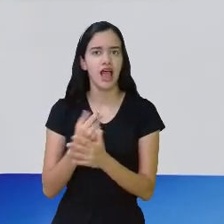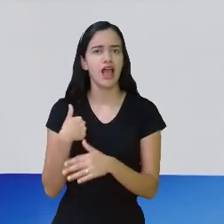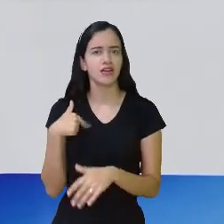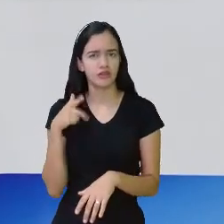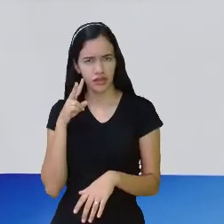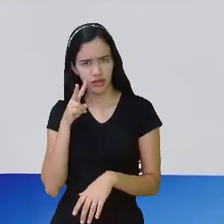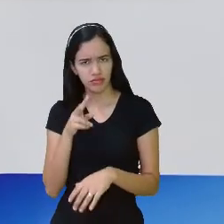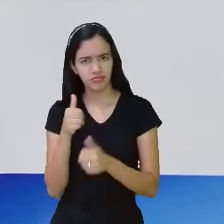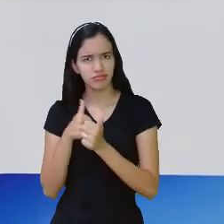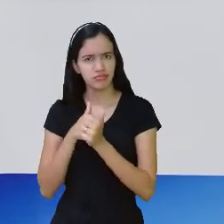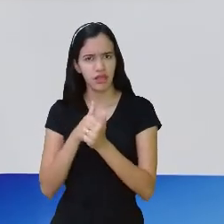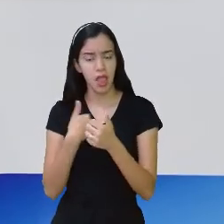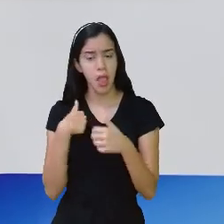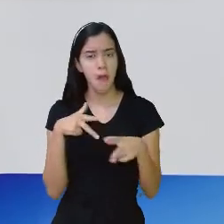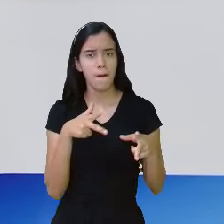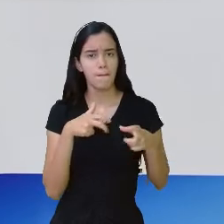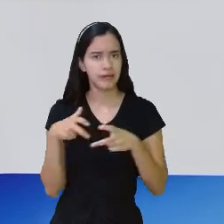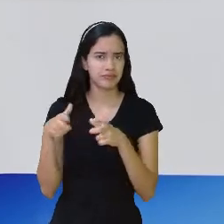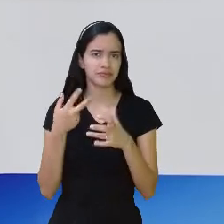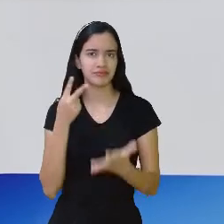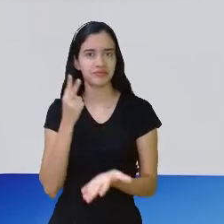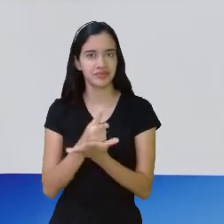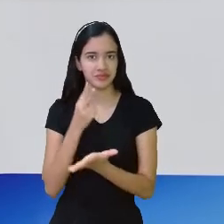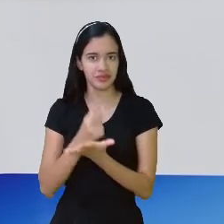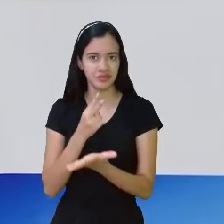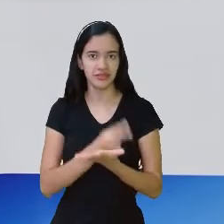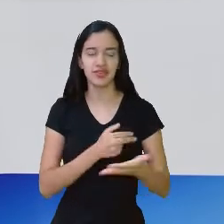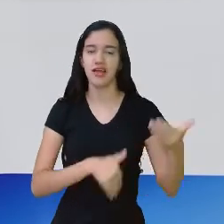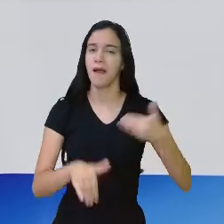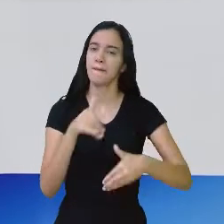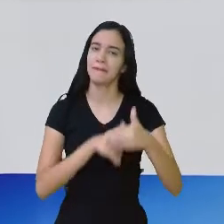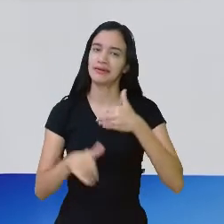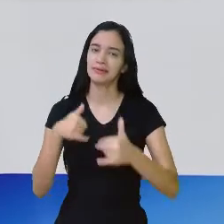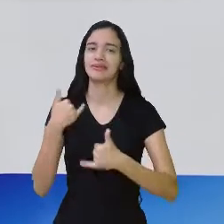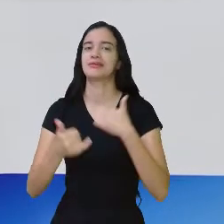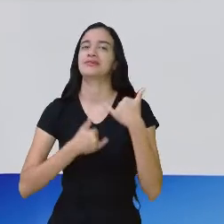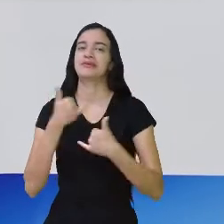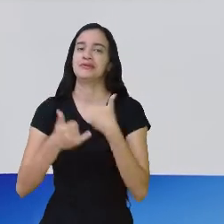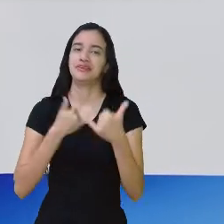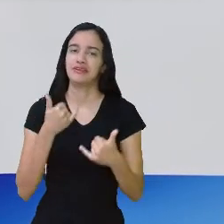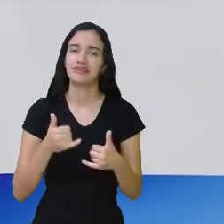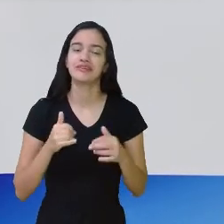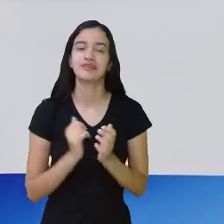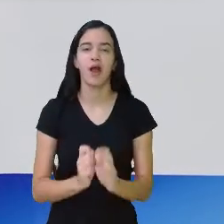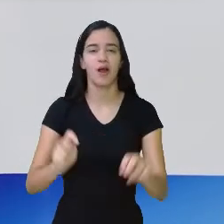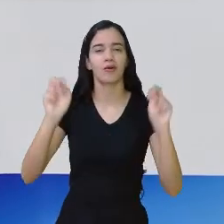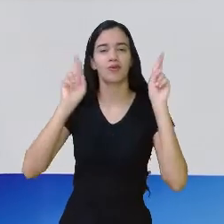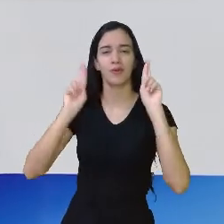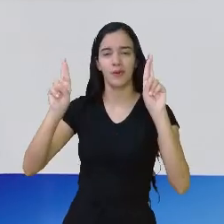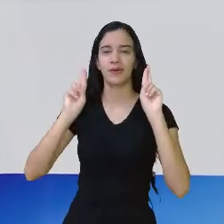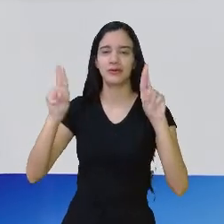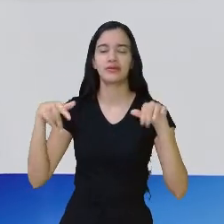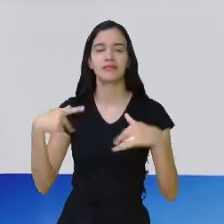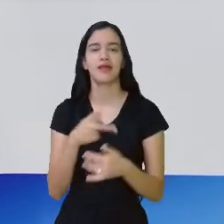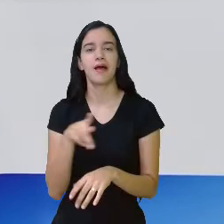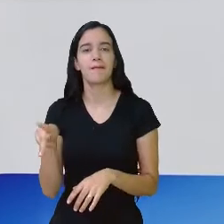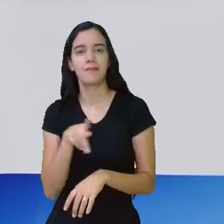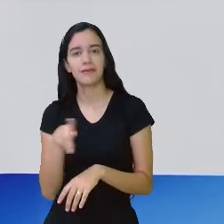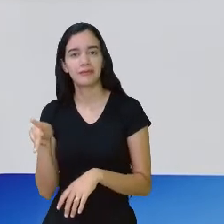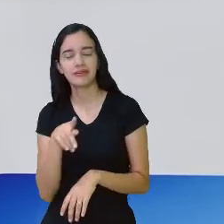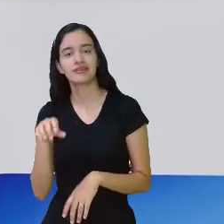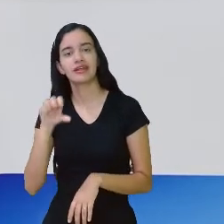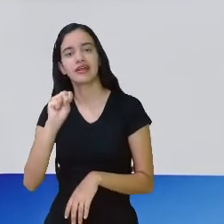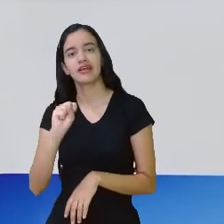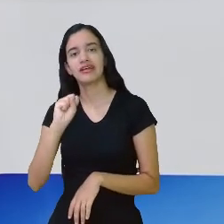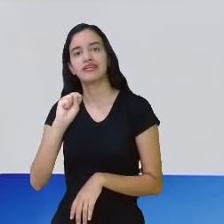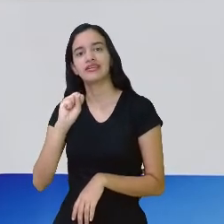acompanhado vocês, viu? Eu percebi que vocês continuam aí participando dos jogos, torcendo. Ora torce pela professora Sinara, ora pela